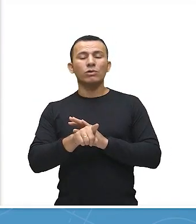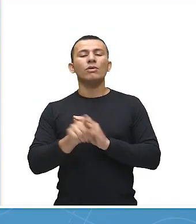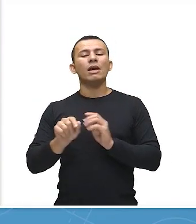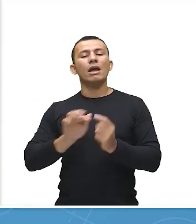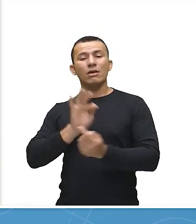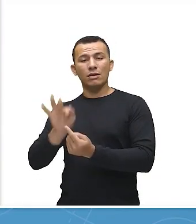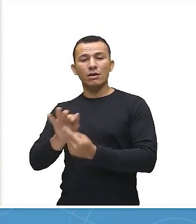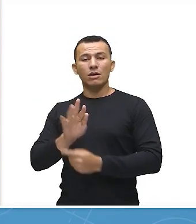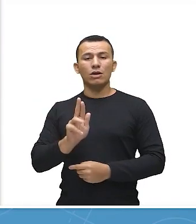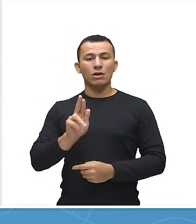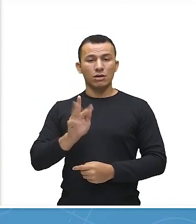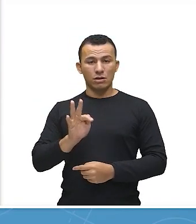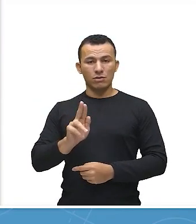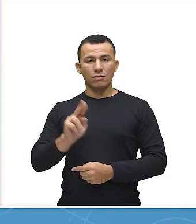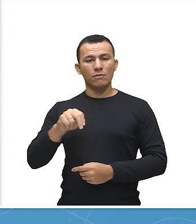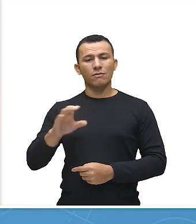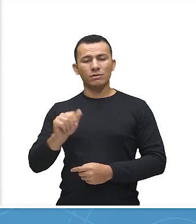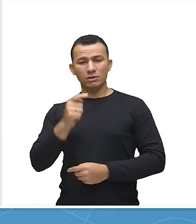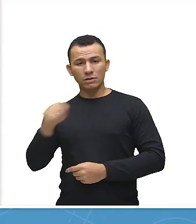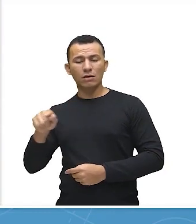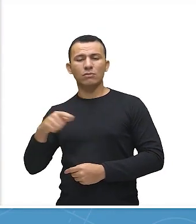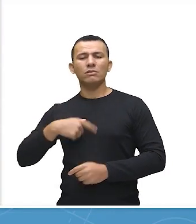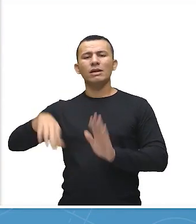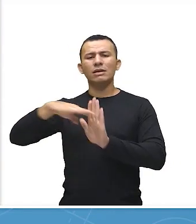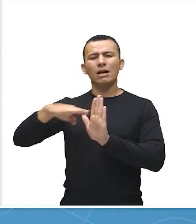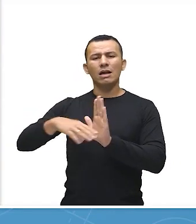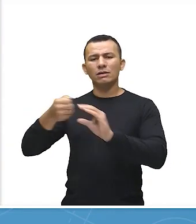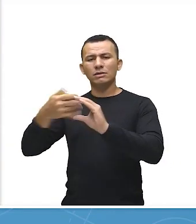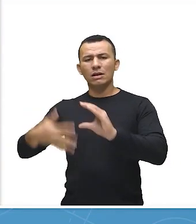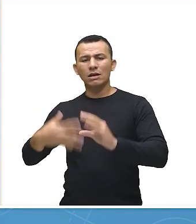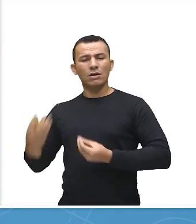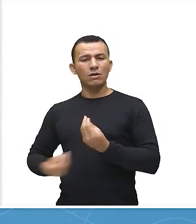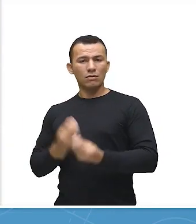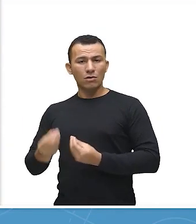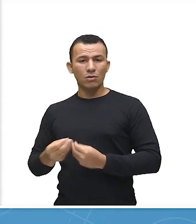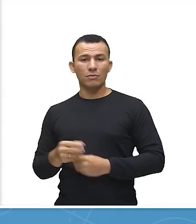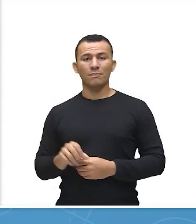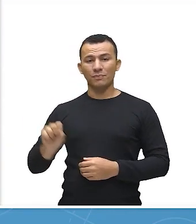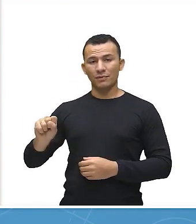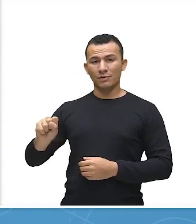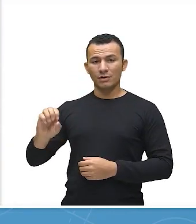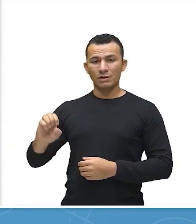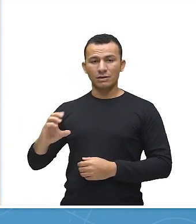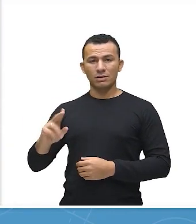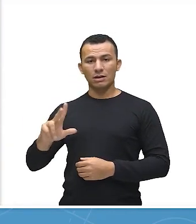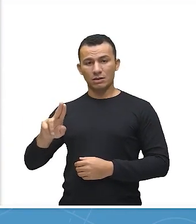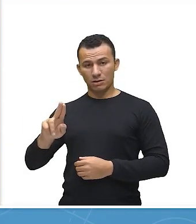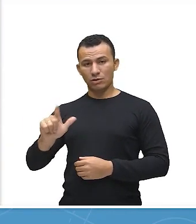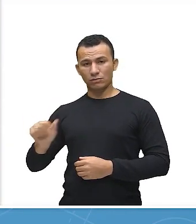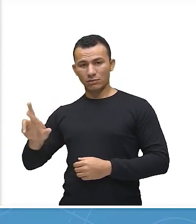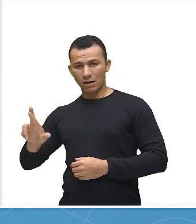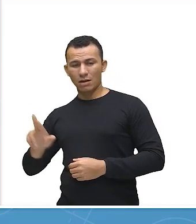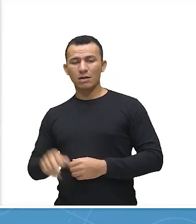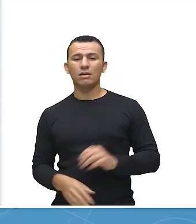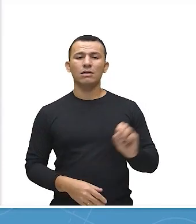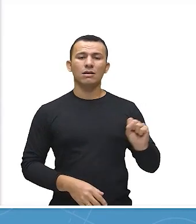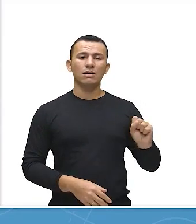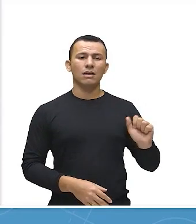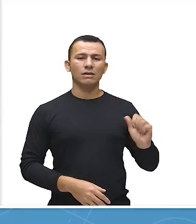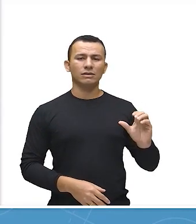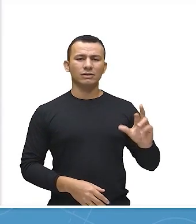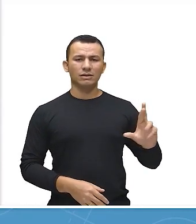a música popular é aquela música que a gente escuta no nosso dia a dia, né? É o rock, o samba,